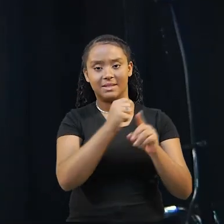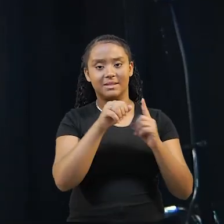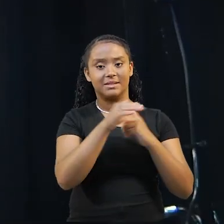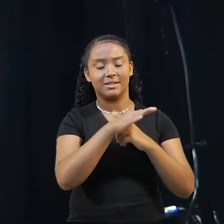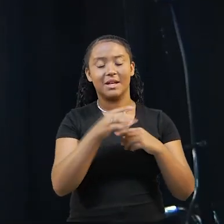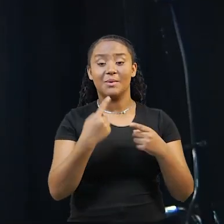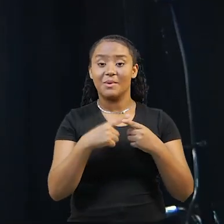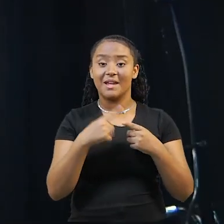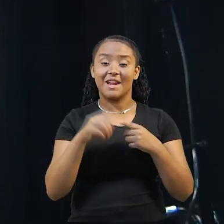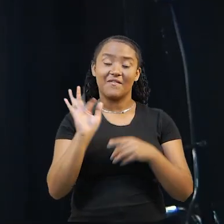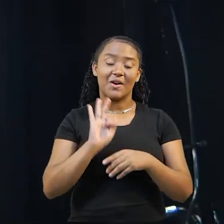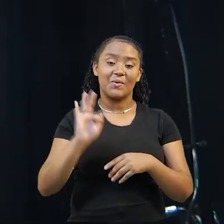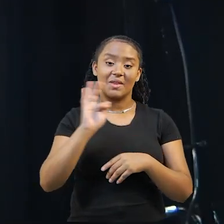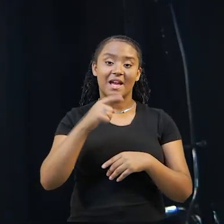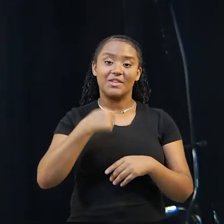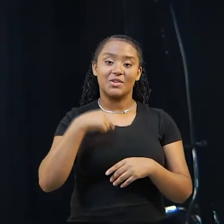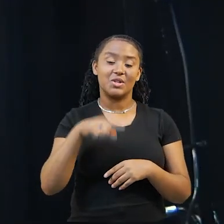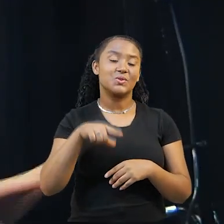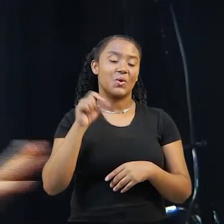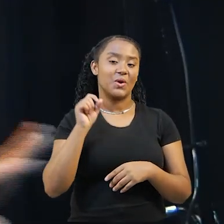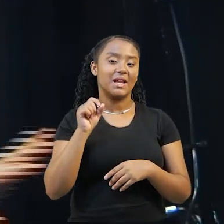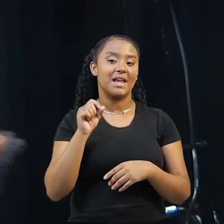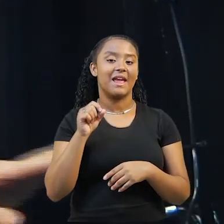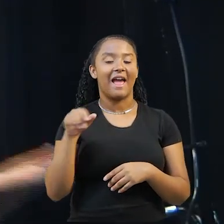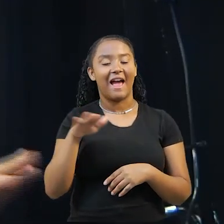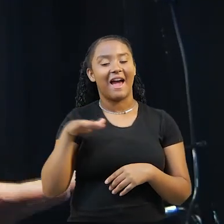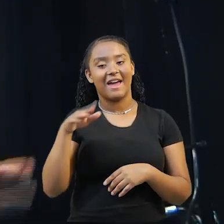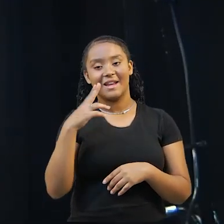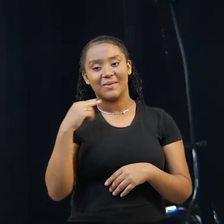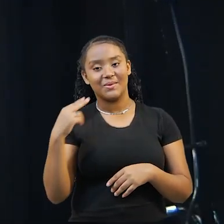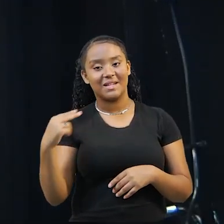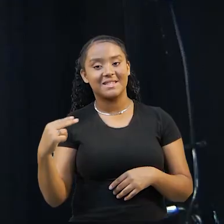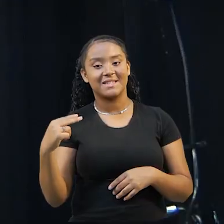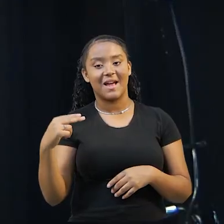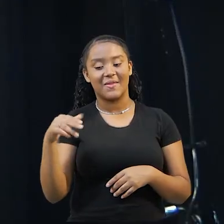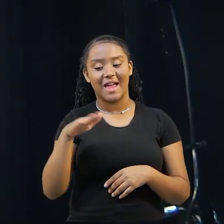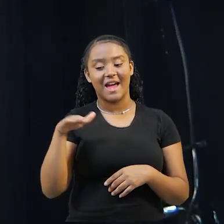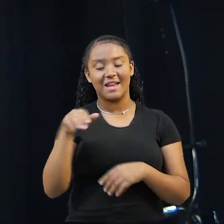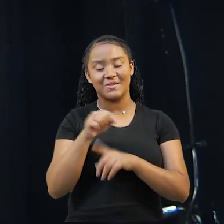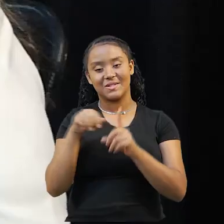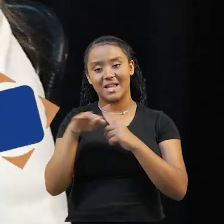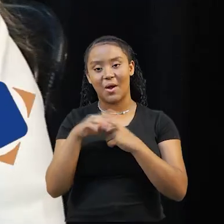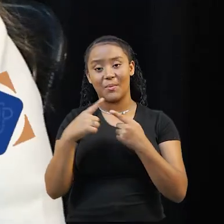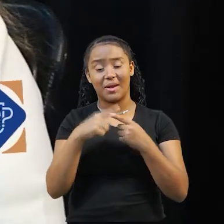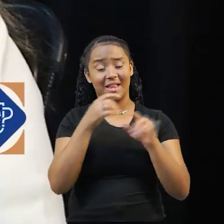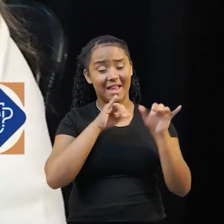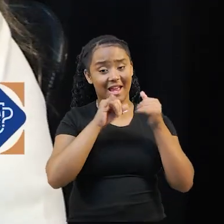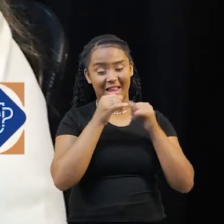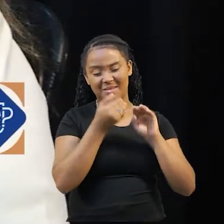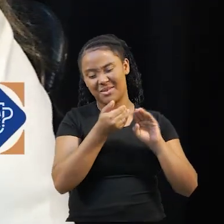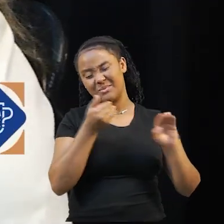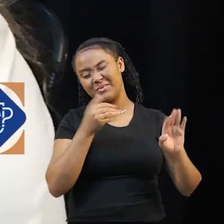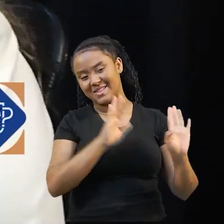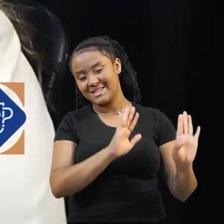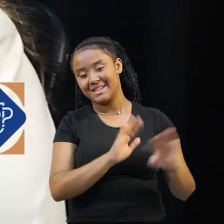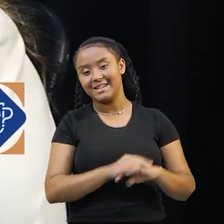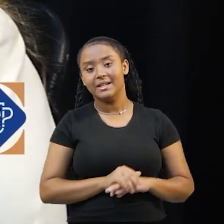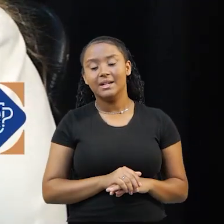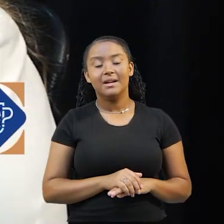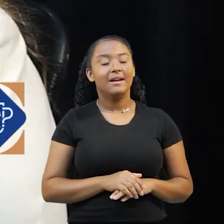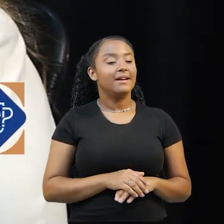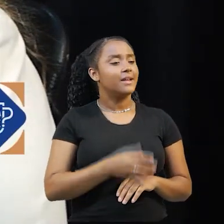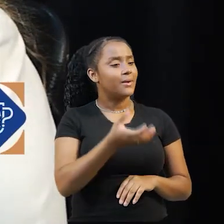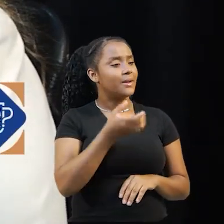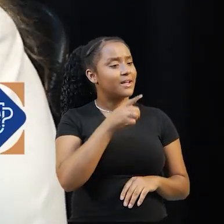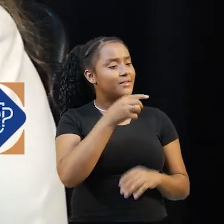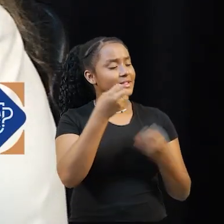a área social mesmo, a área de nutrição social. A química eu acabei me afastando. Ô, Catarina, queria que você me falasse um pouquinho mais dos seus irmãos,